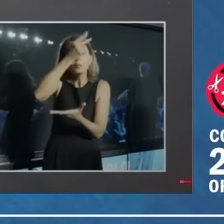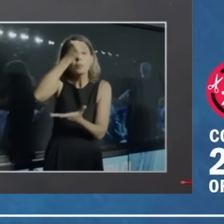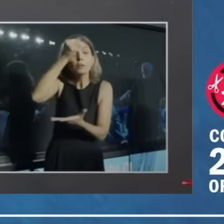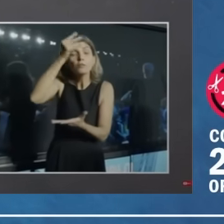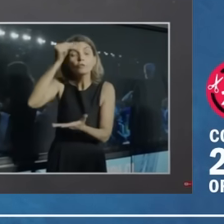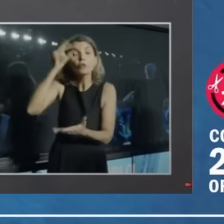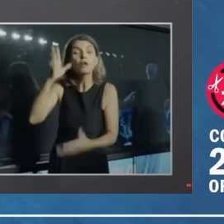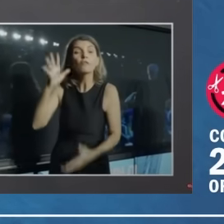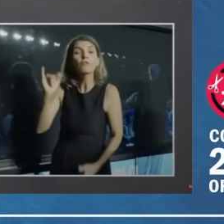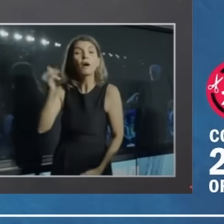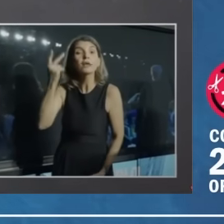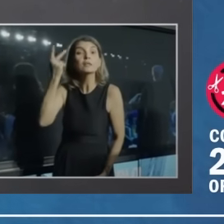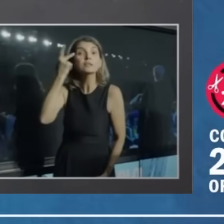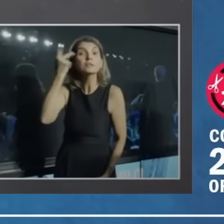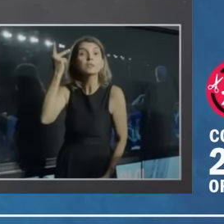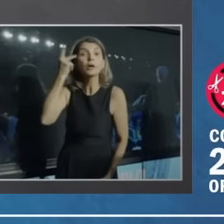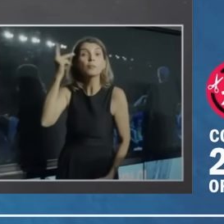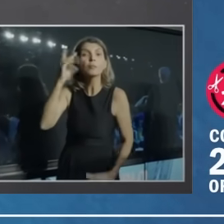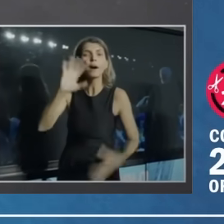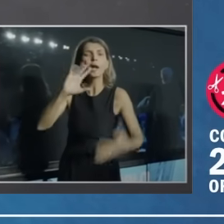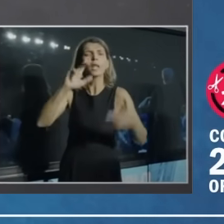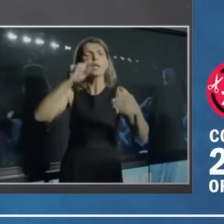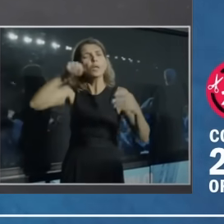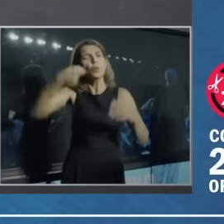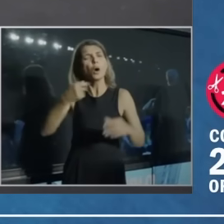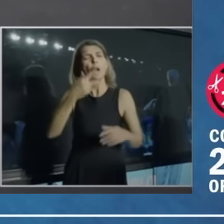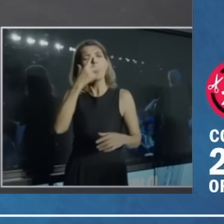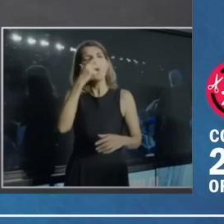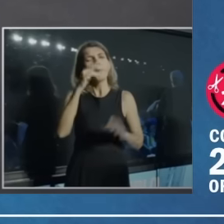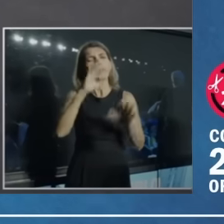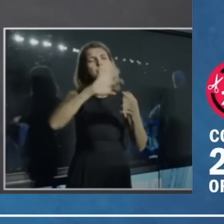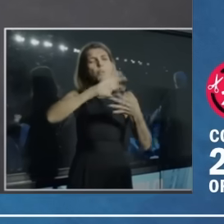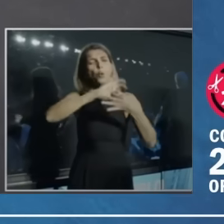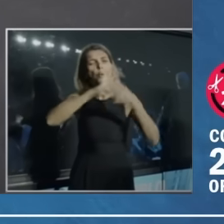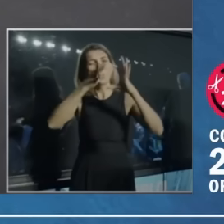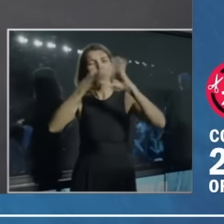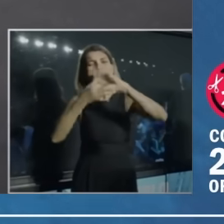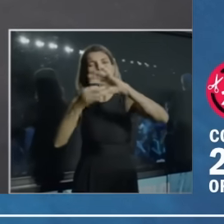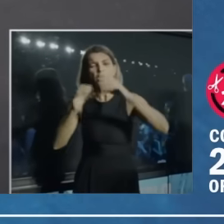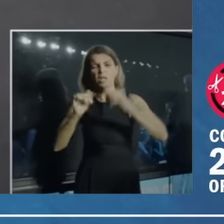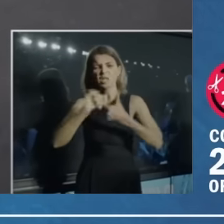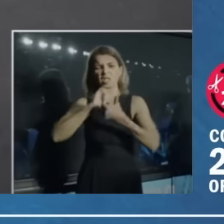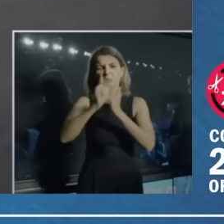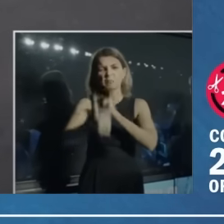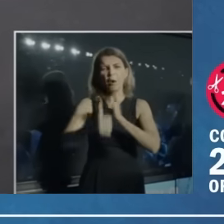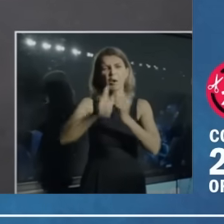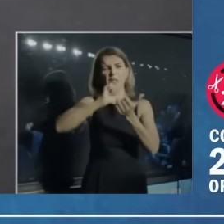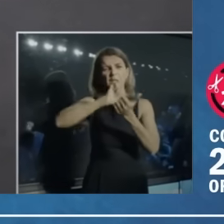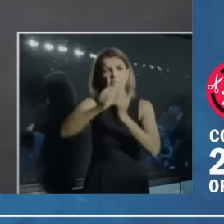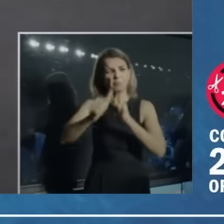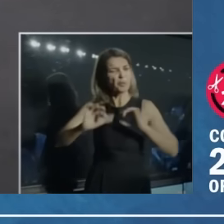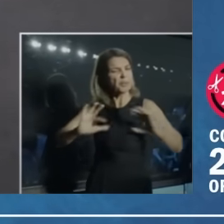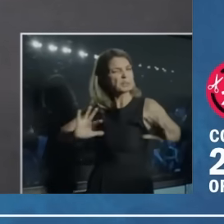E apareceu o primeiro áudio que mostra que Pablo Marçal, candidato do PRTB à Prefeitura de São Paulo, participava mesmo da